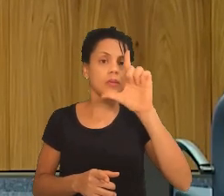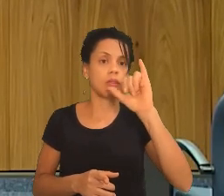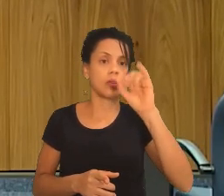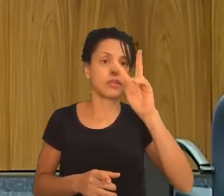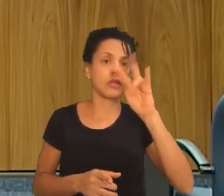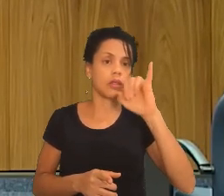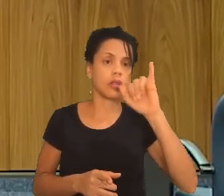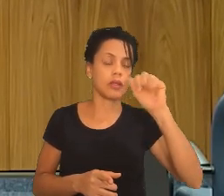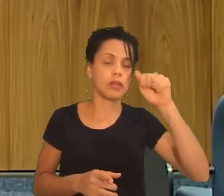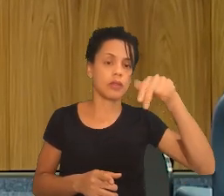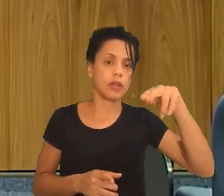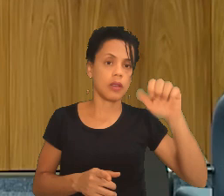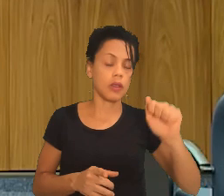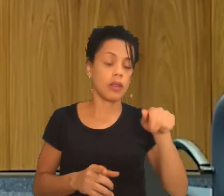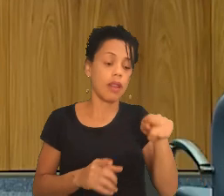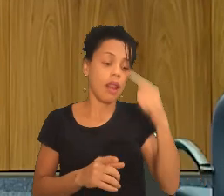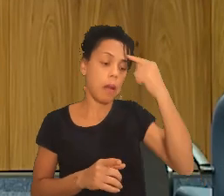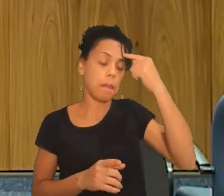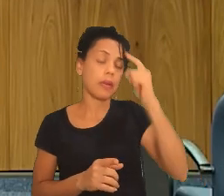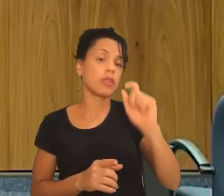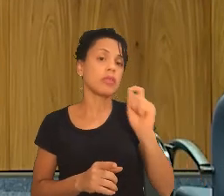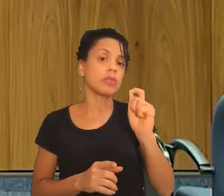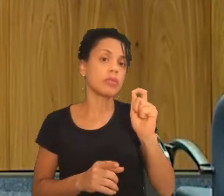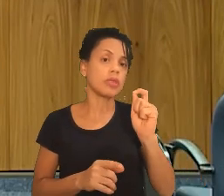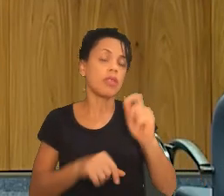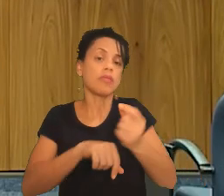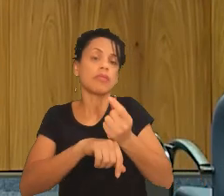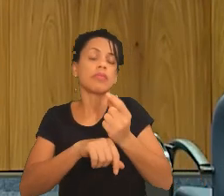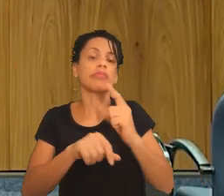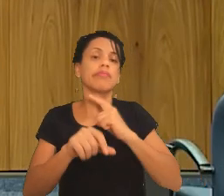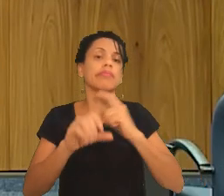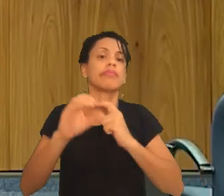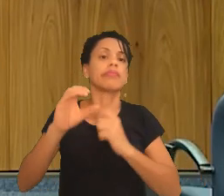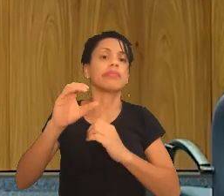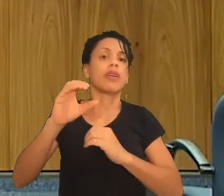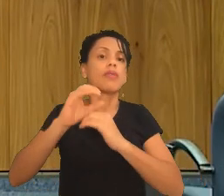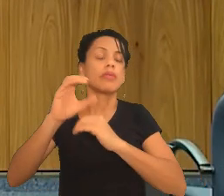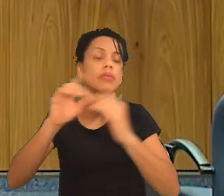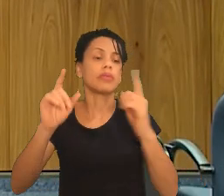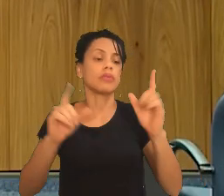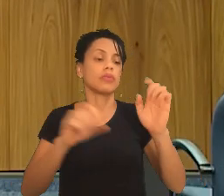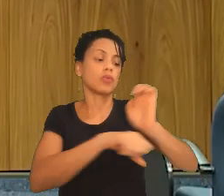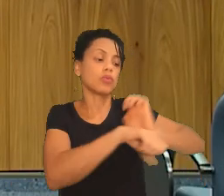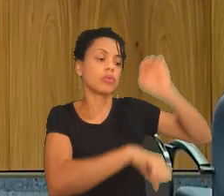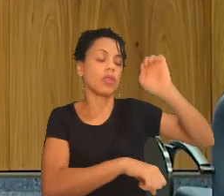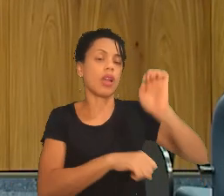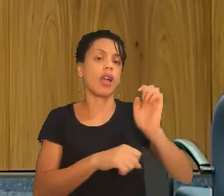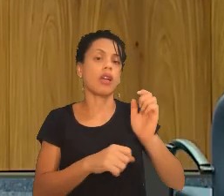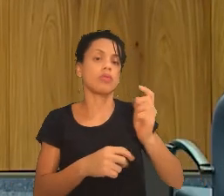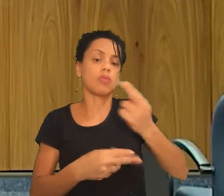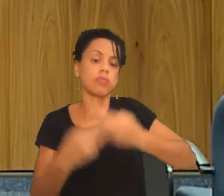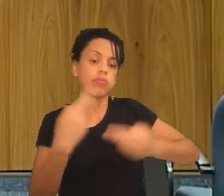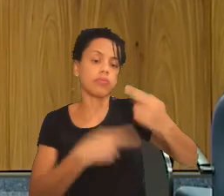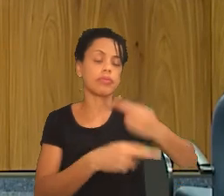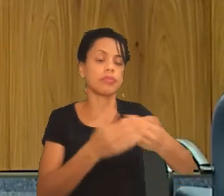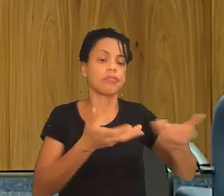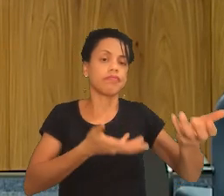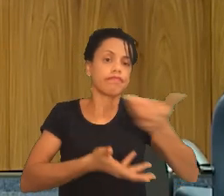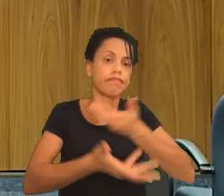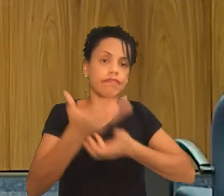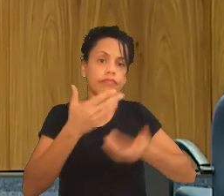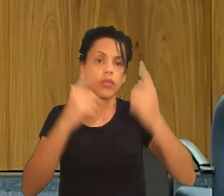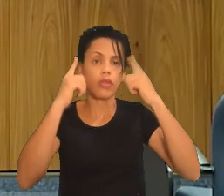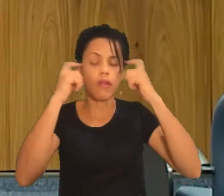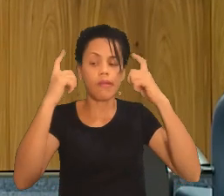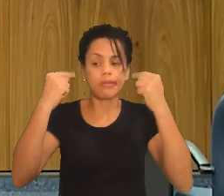pensa e constrói o fundamento do Estado sobre a reparação constante da violência que os